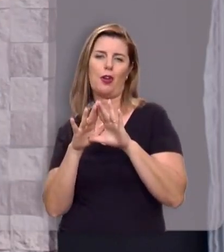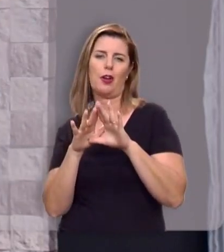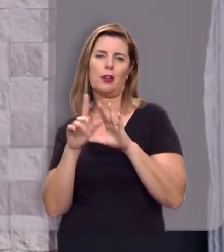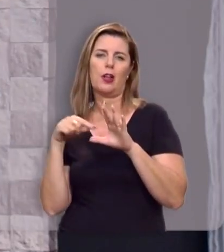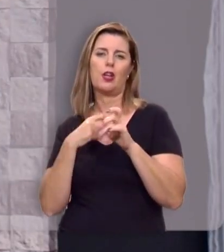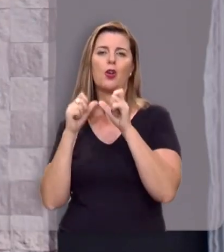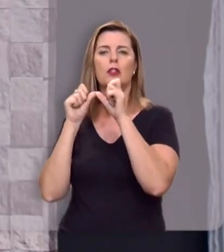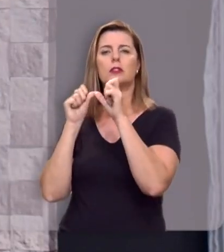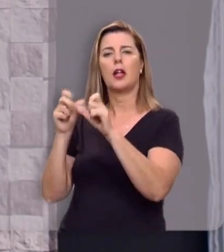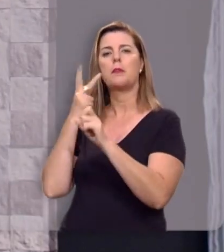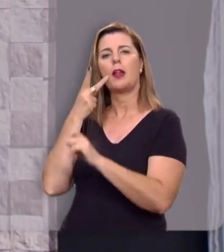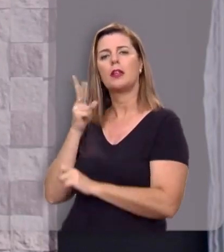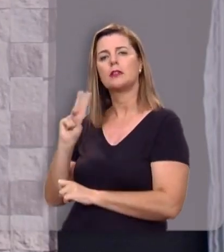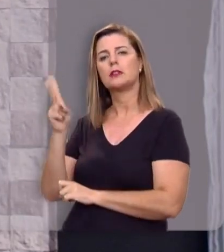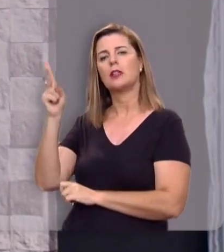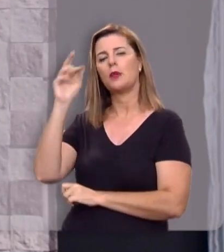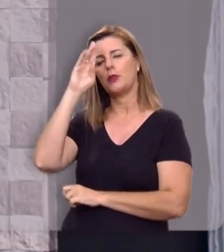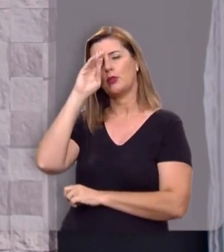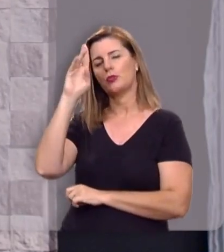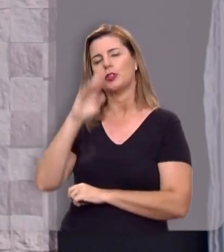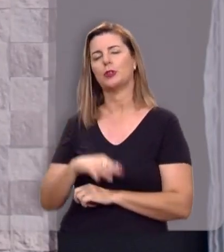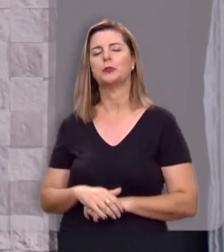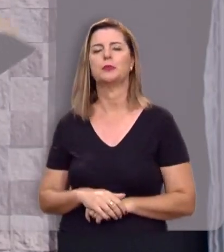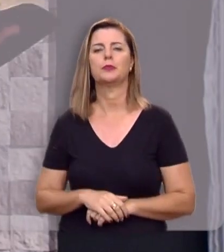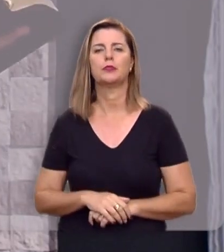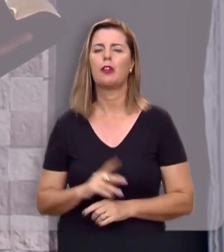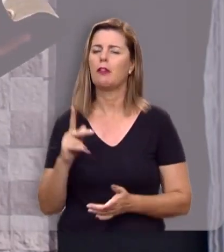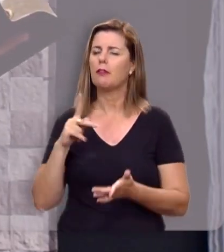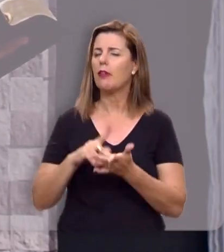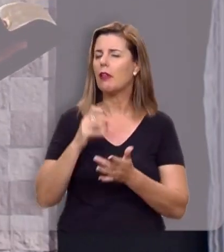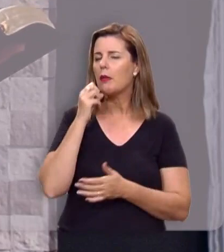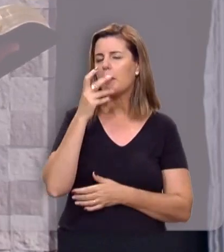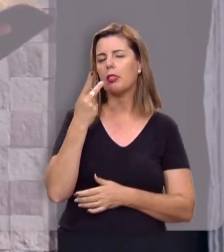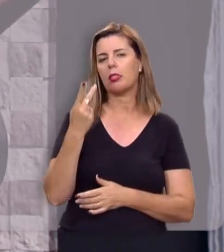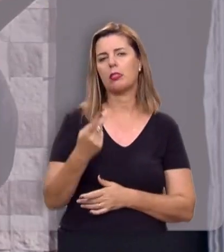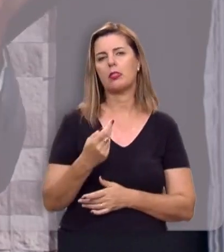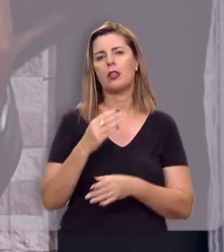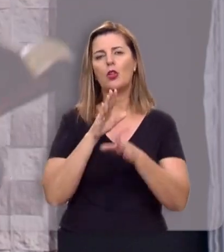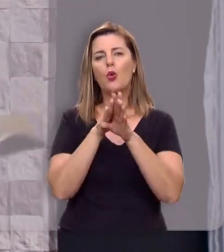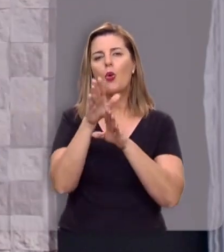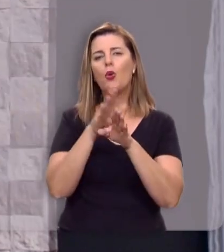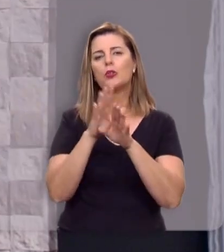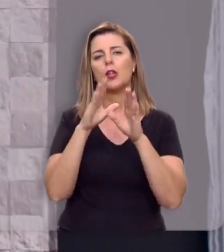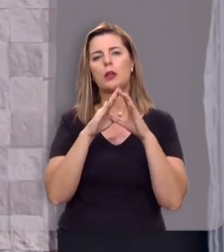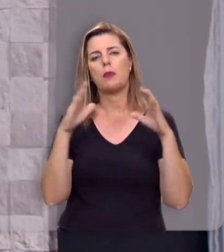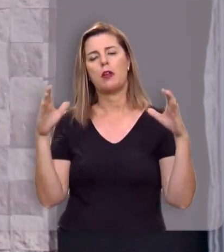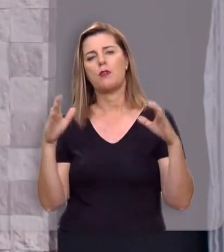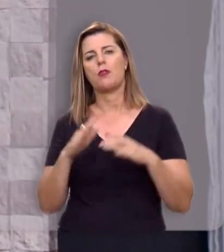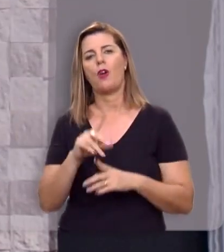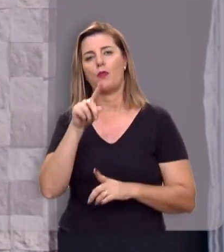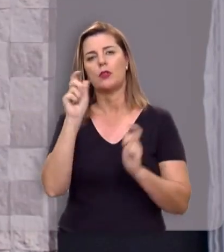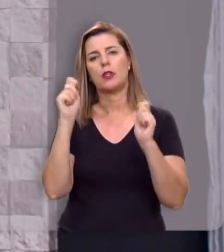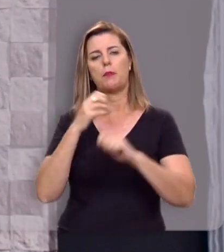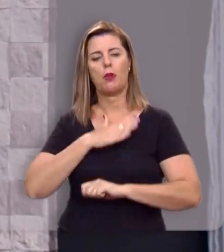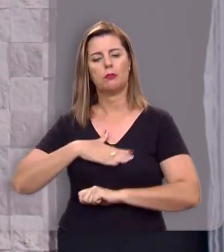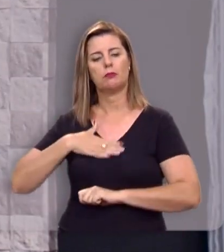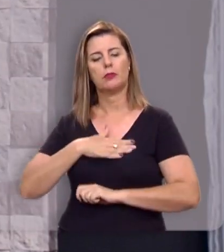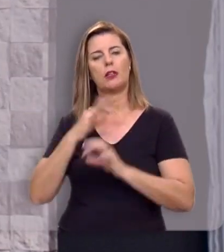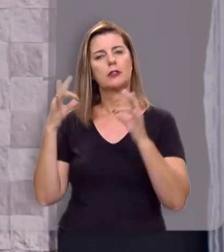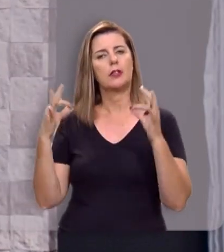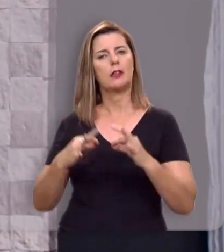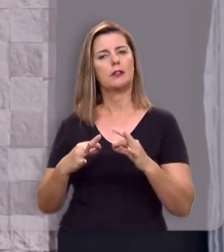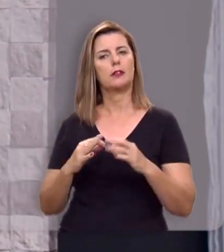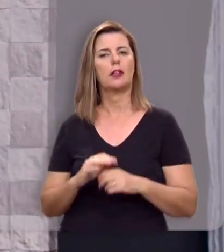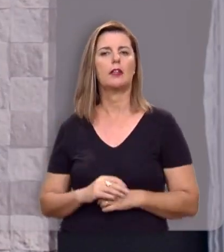nós estaremos para sempre com o Senhor. Que verdade bendita, que consolo extraordinário. Você pode desfrutar dessa